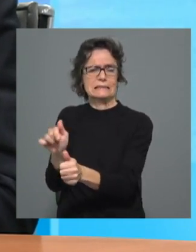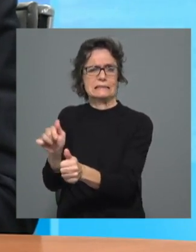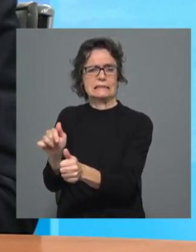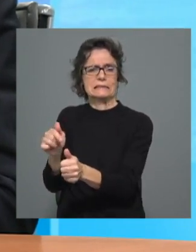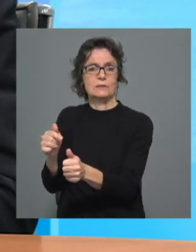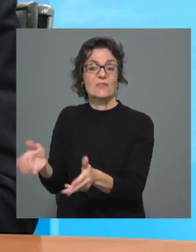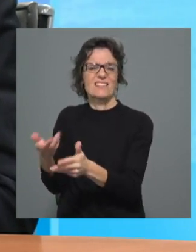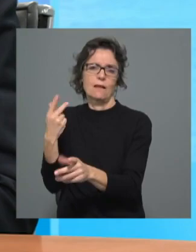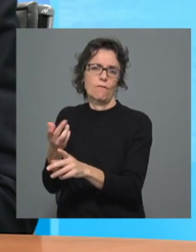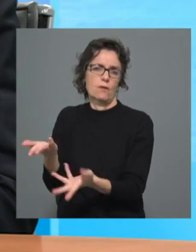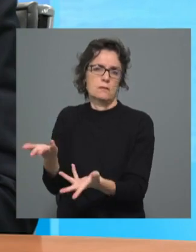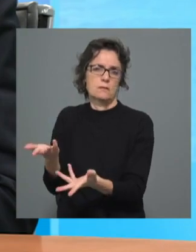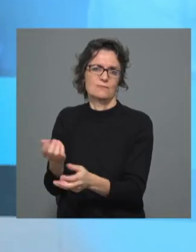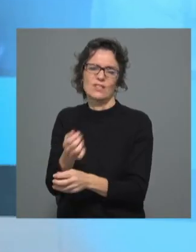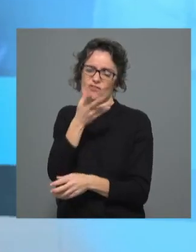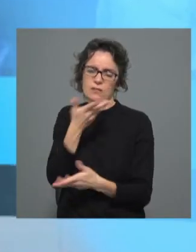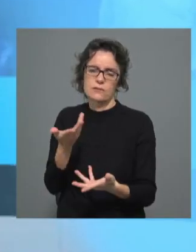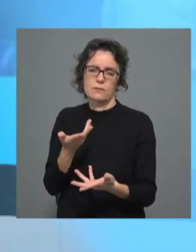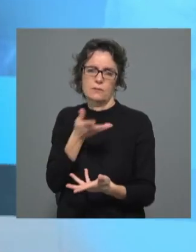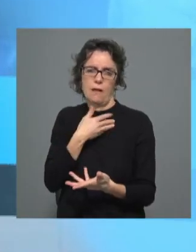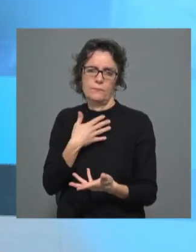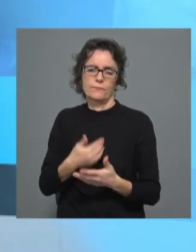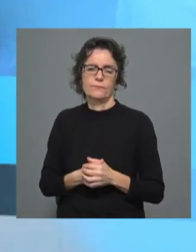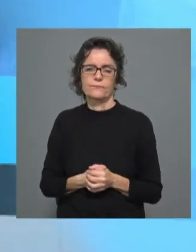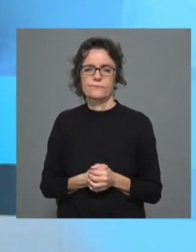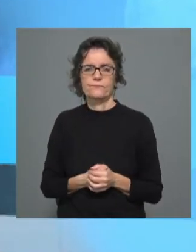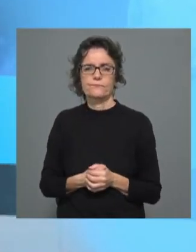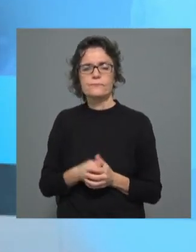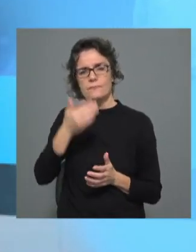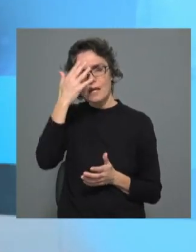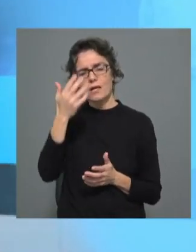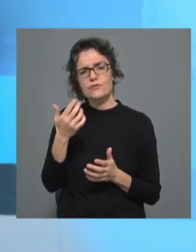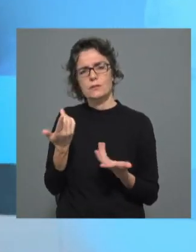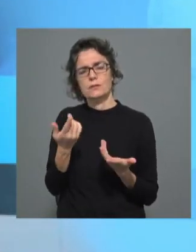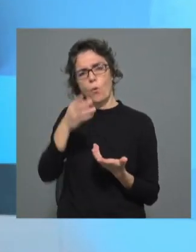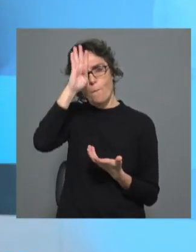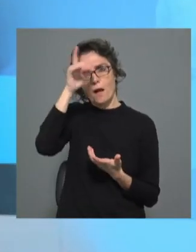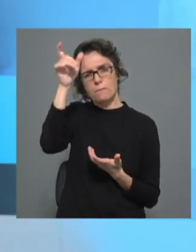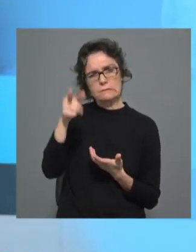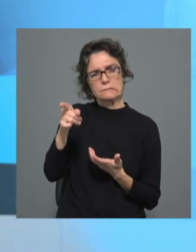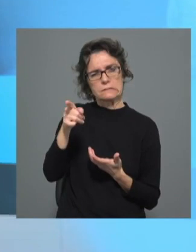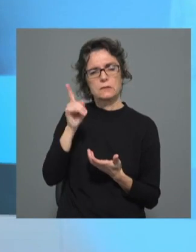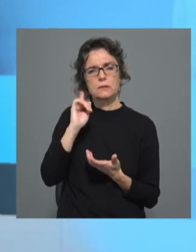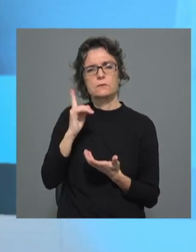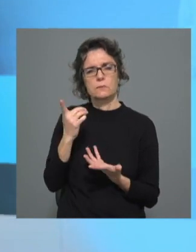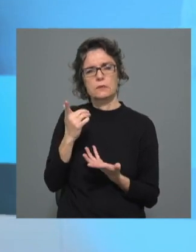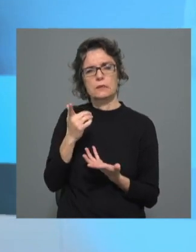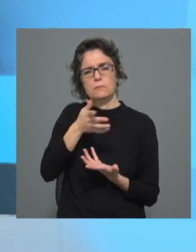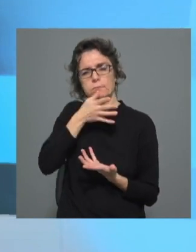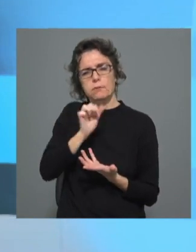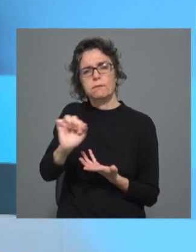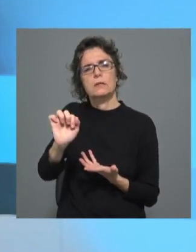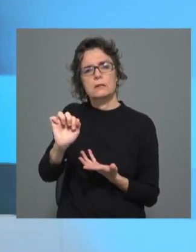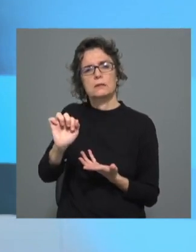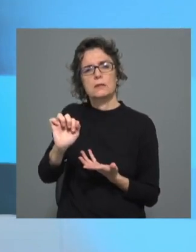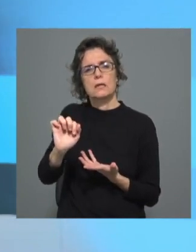violência. O papel do Papa tem sido relevante neste incentivo à paz, com repetidos